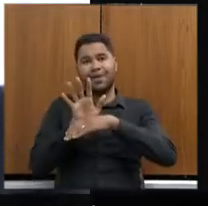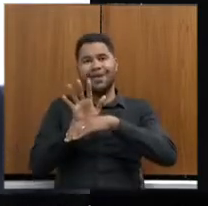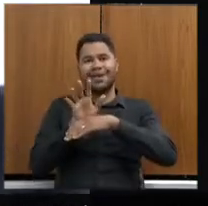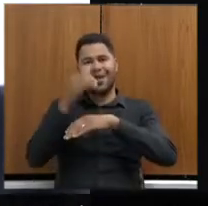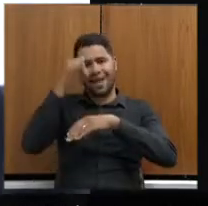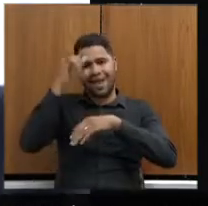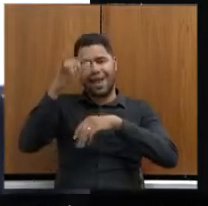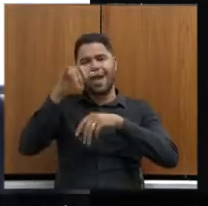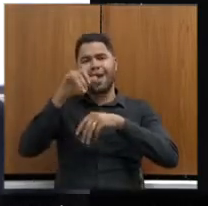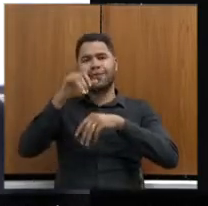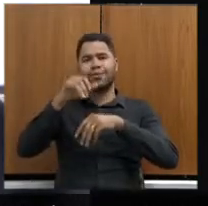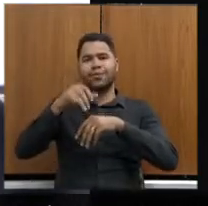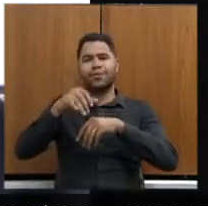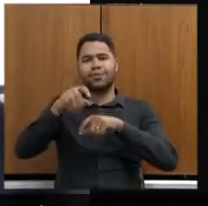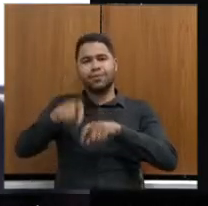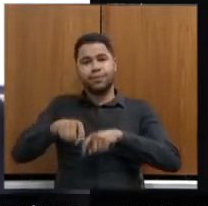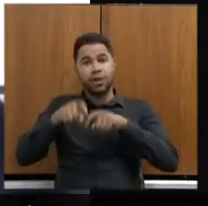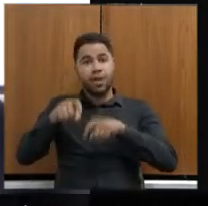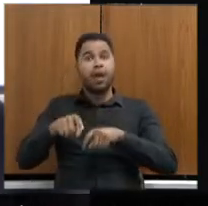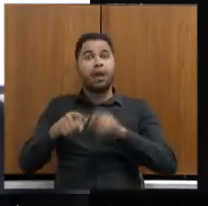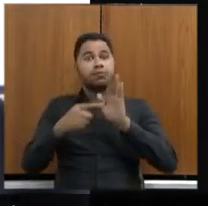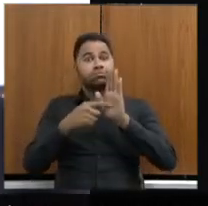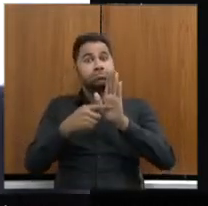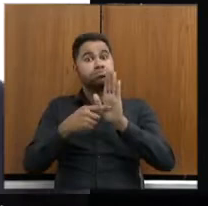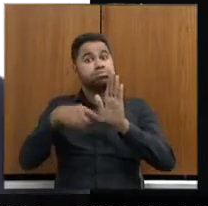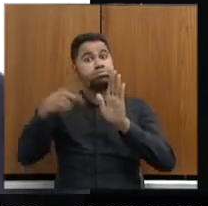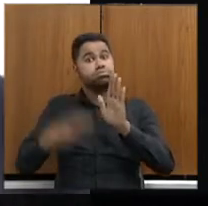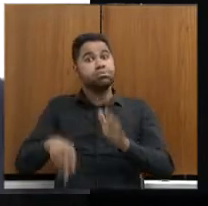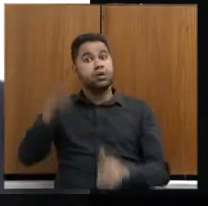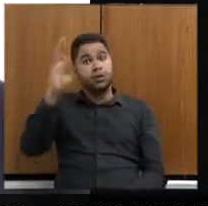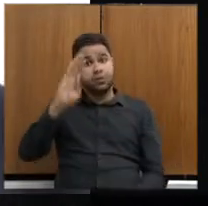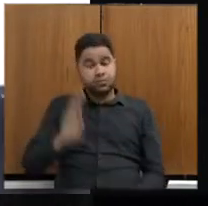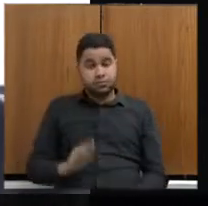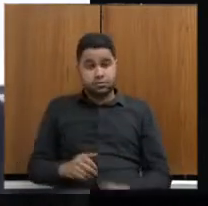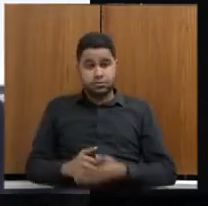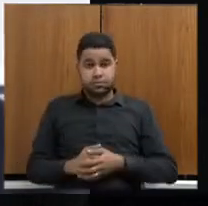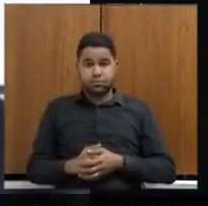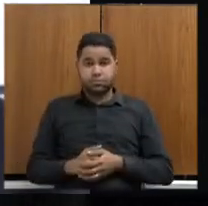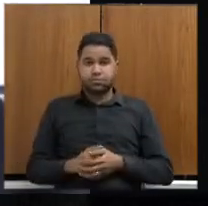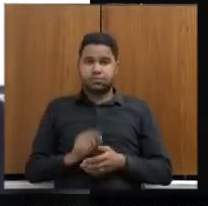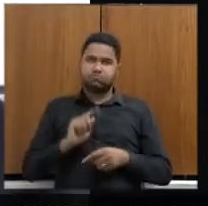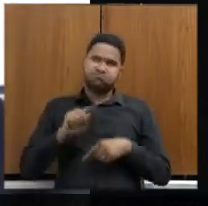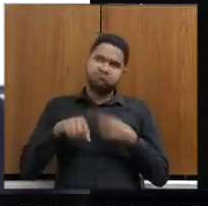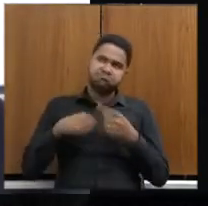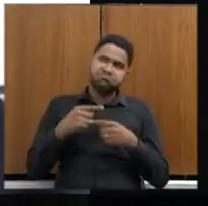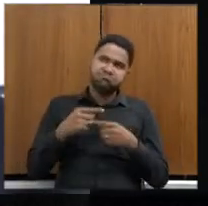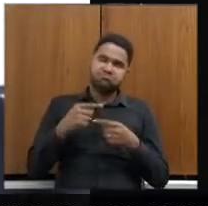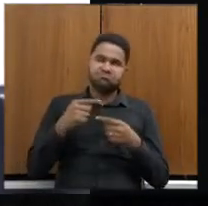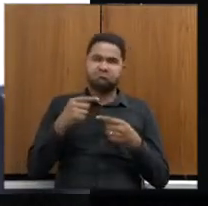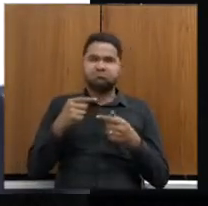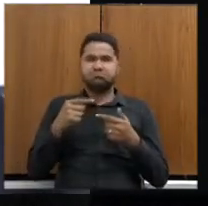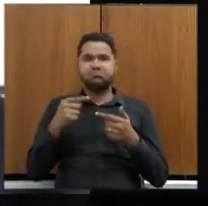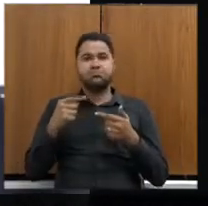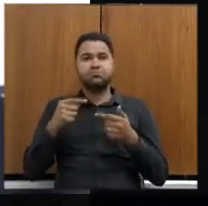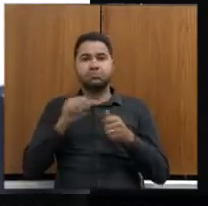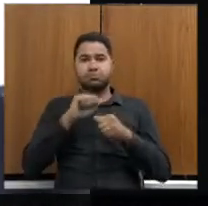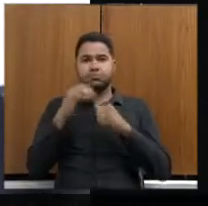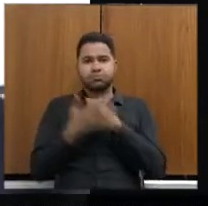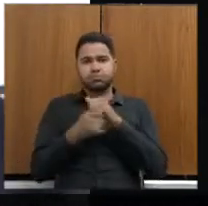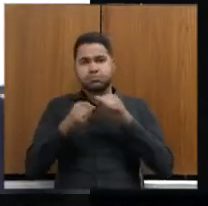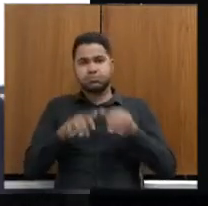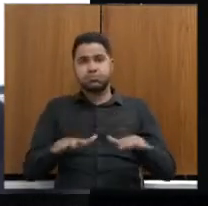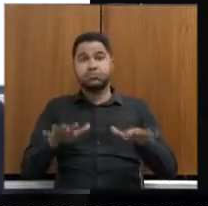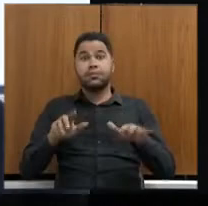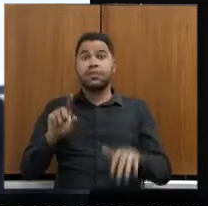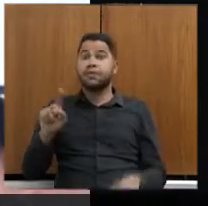mais importantes Exposições agropecuárias do Brasil depois daí de essa pandemia da cor